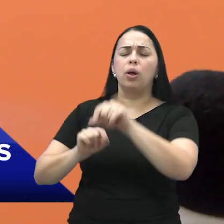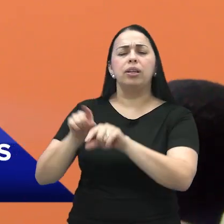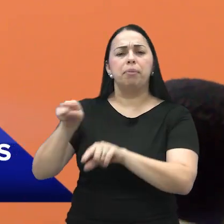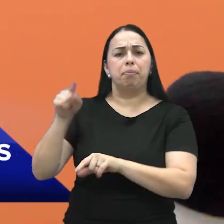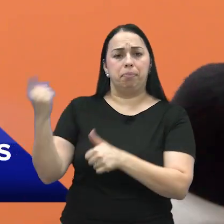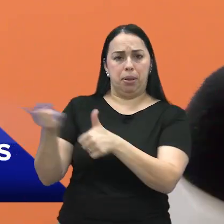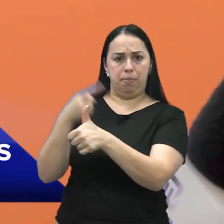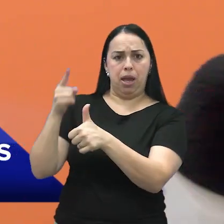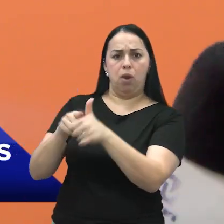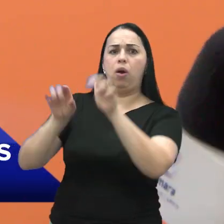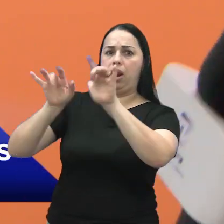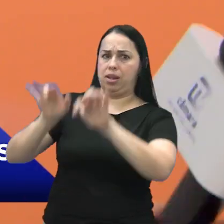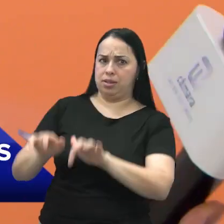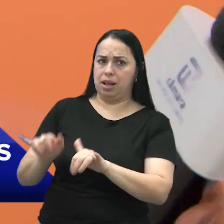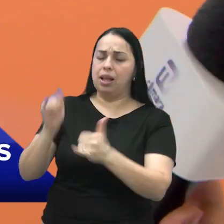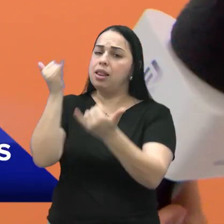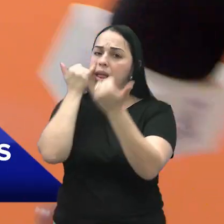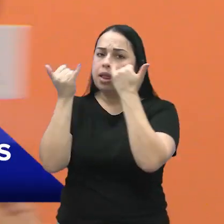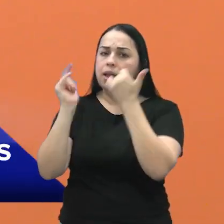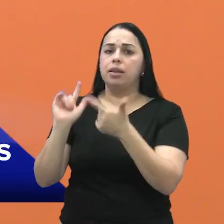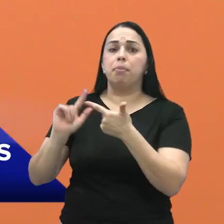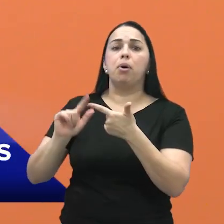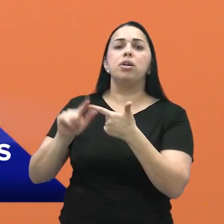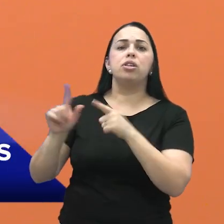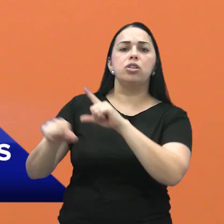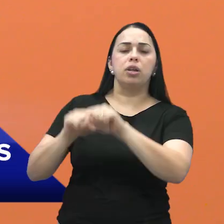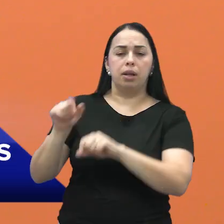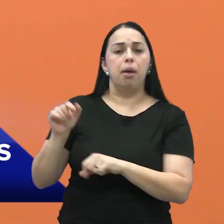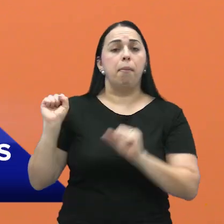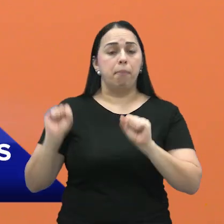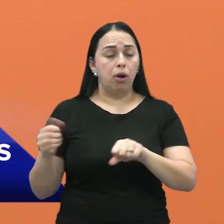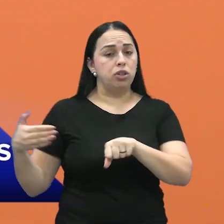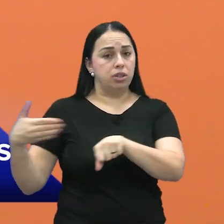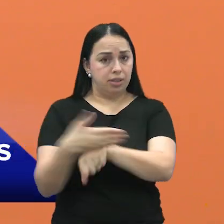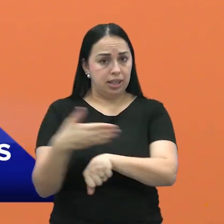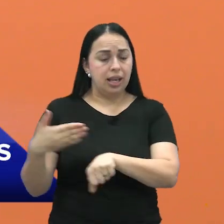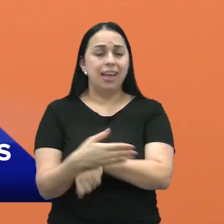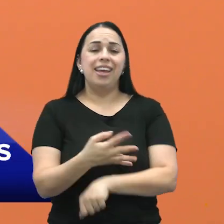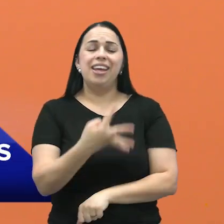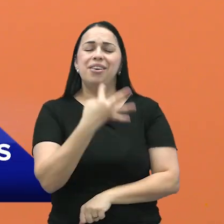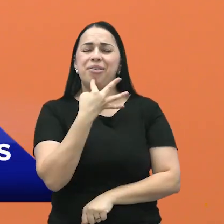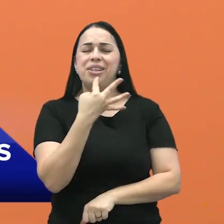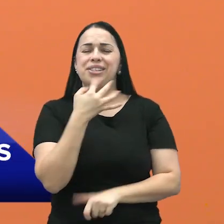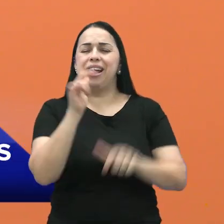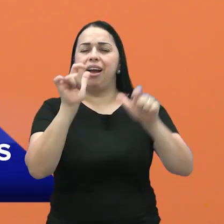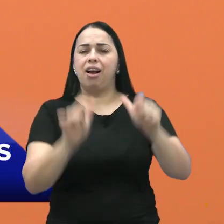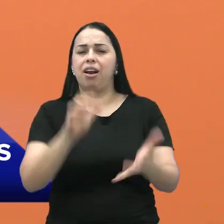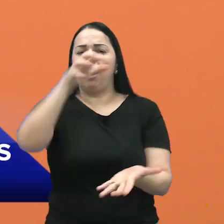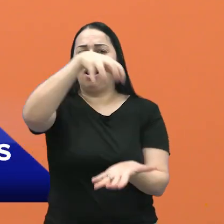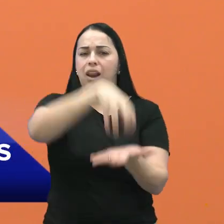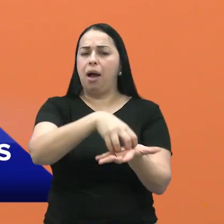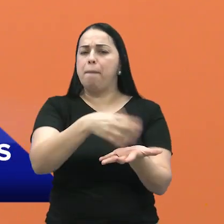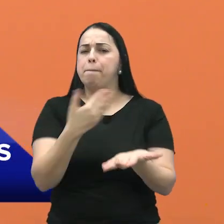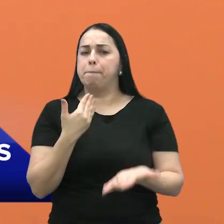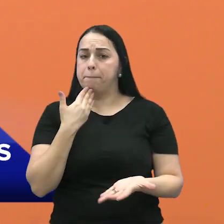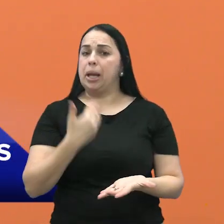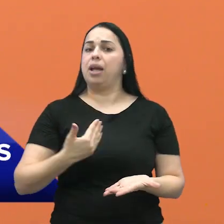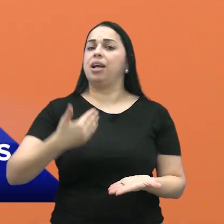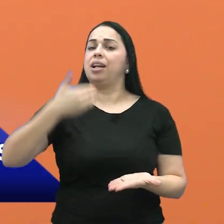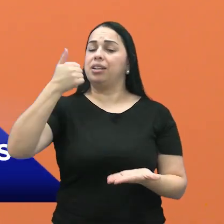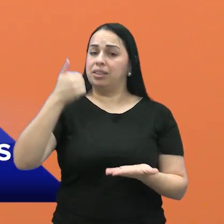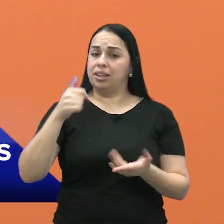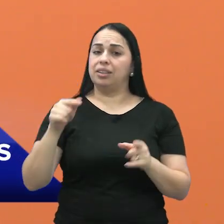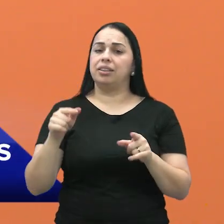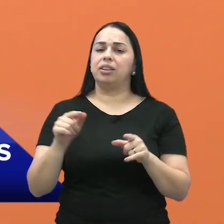que é preenchido aquele formulário que você tinha explicado? O voluntário ele pode estar vindo aqui para conhecer melhor essa dinâmica do